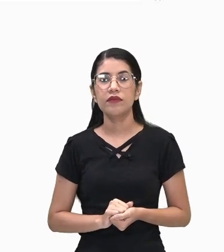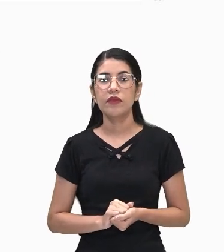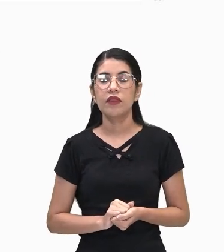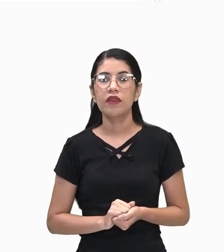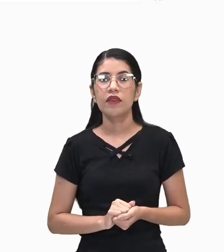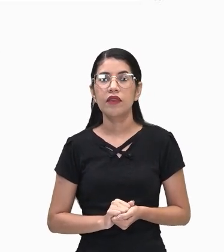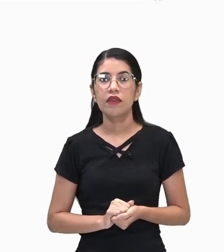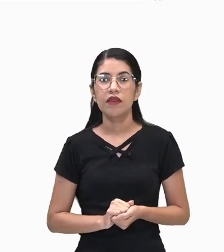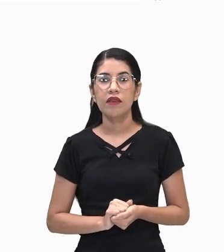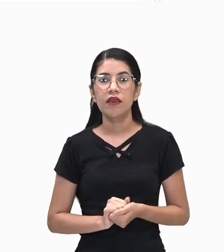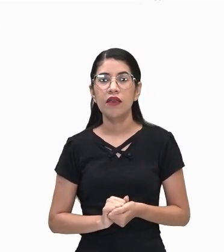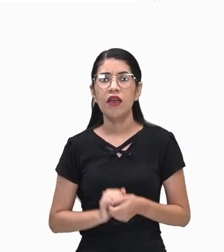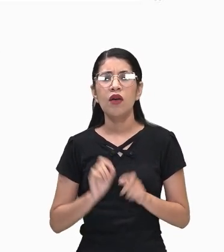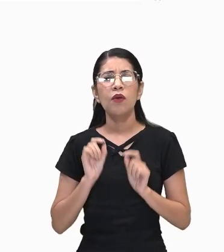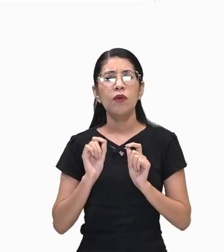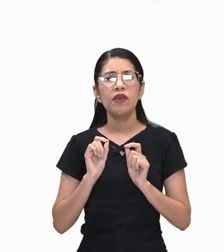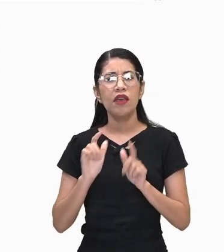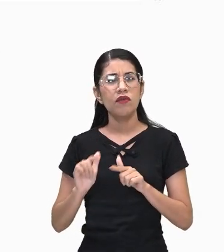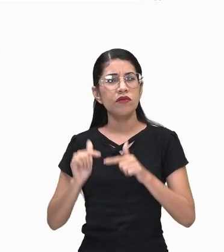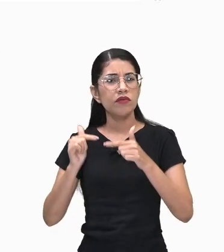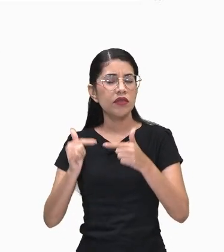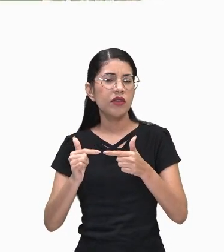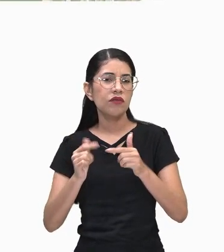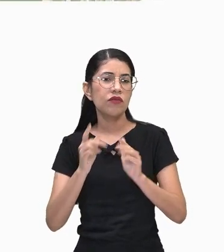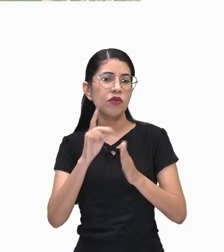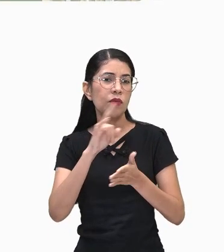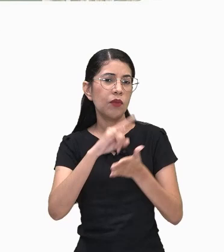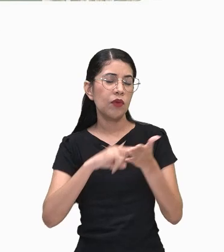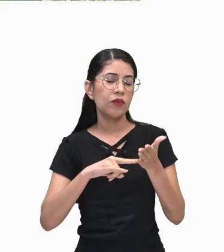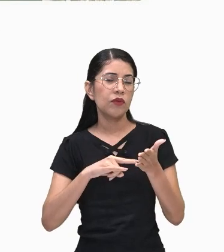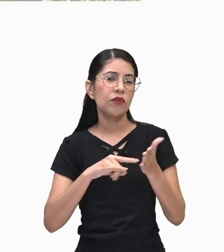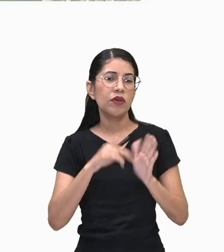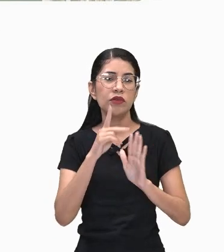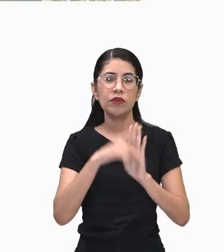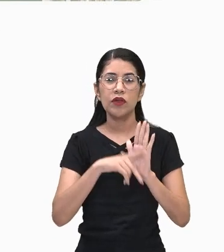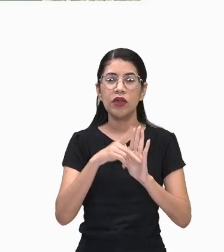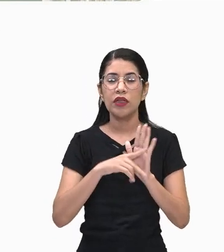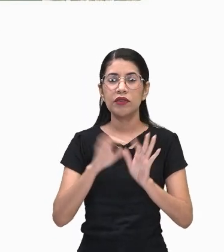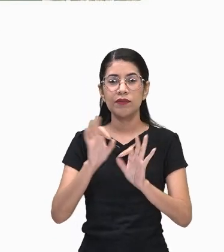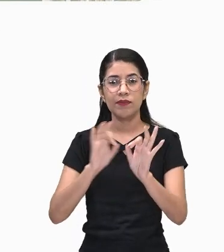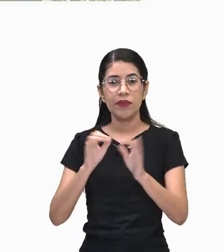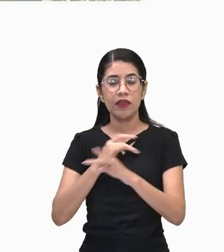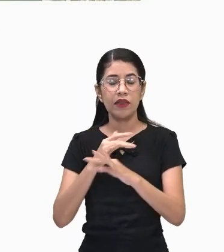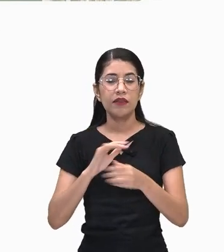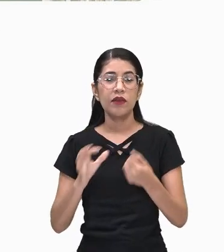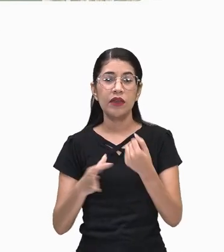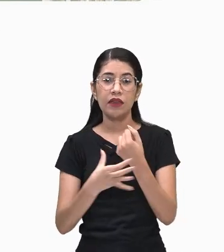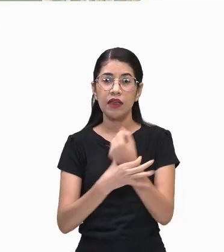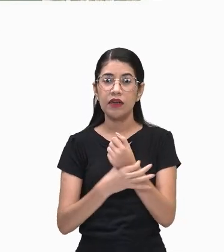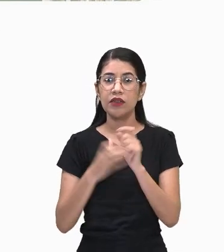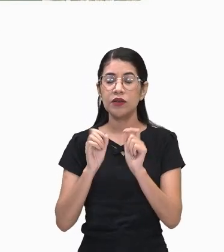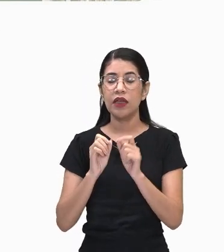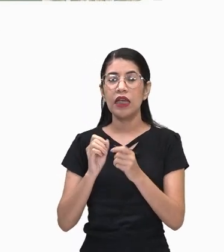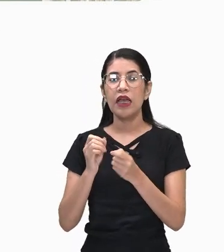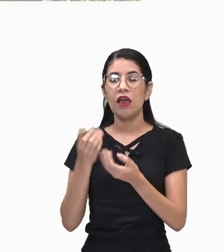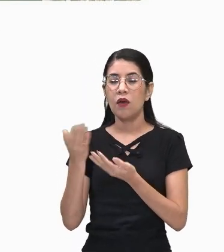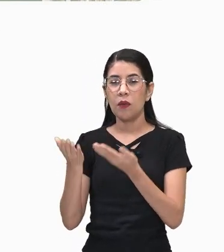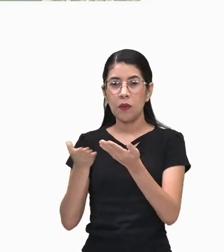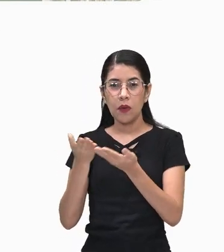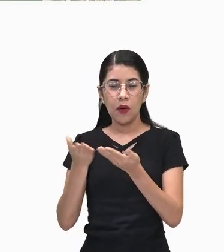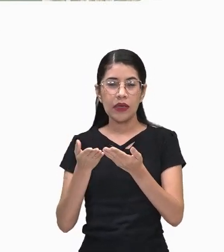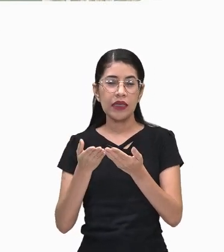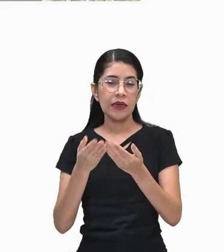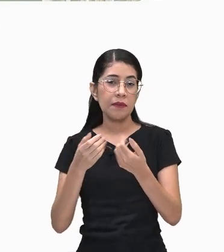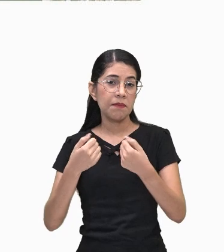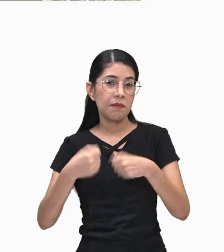verificando as funções do plano diretor, né? Então, o plano diretor, ele vem ali garantir o atendimento das necessidades da